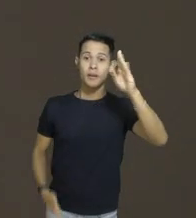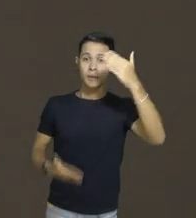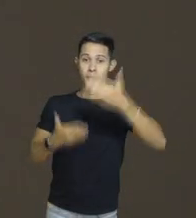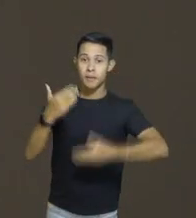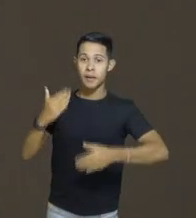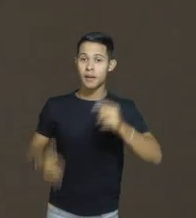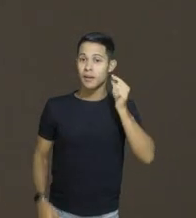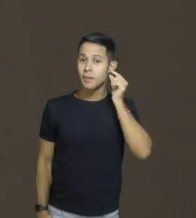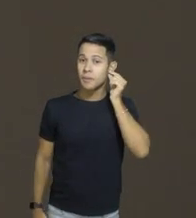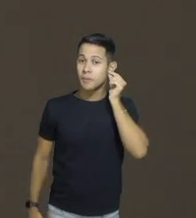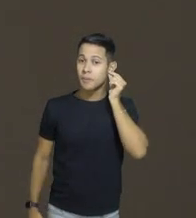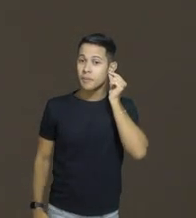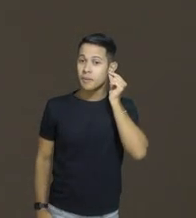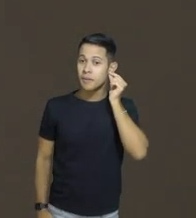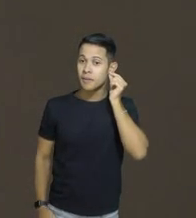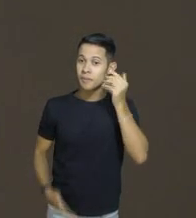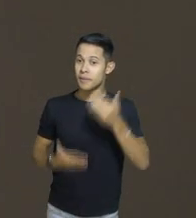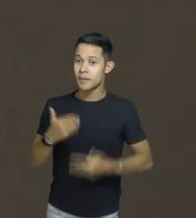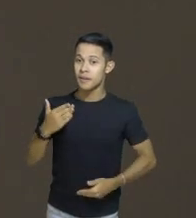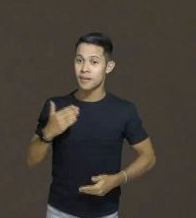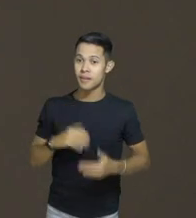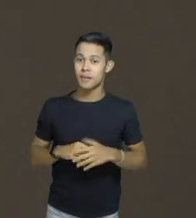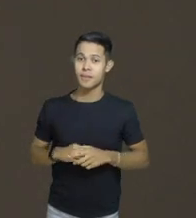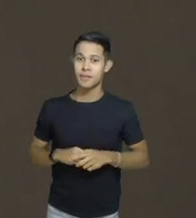Todo mundo colocou a mão na